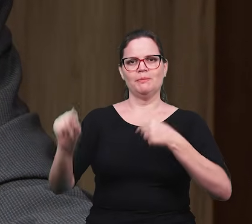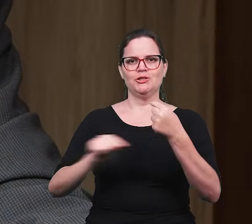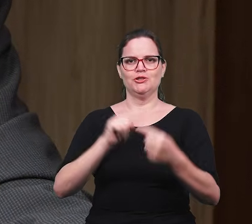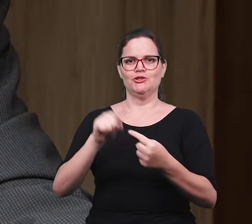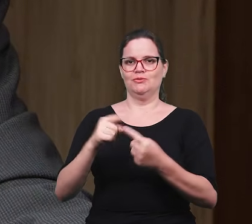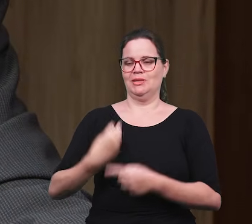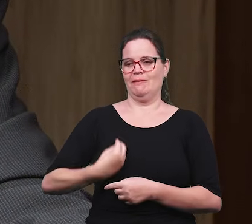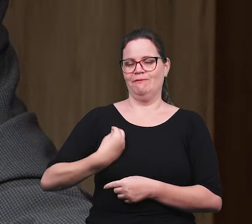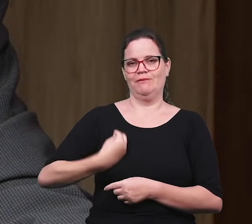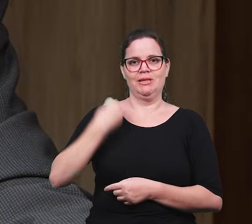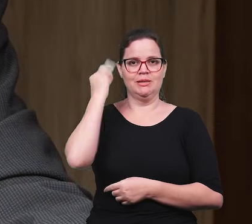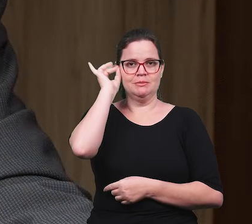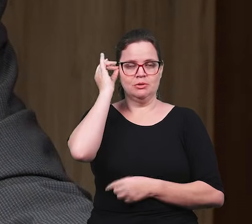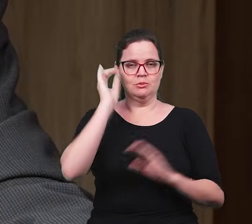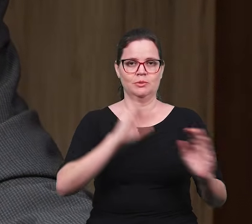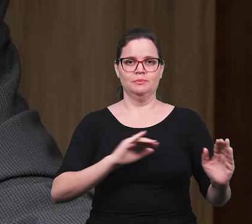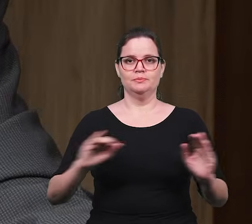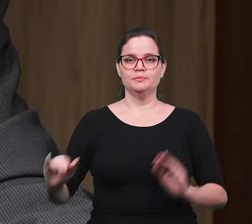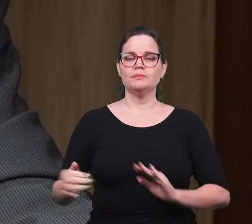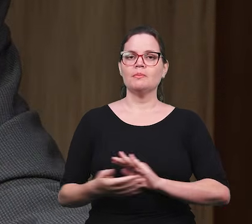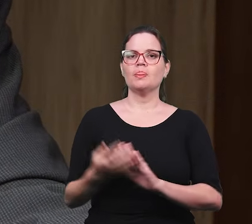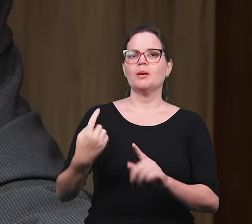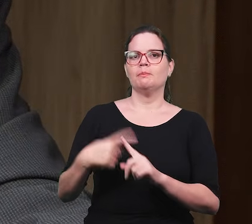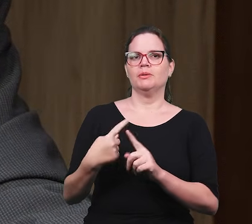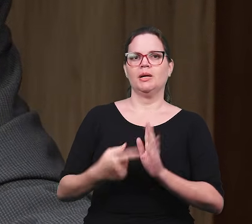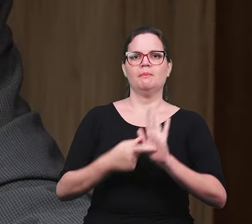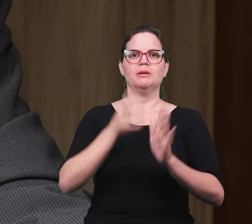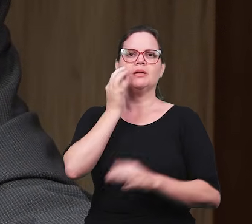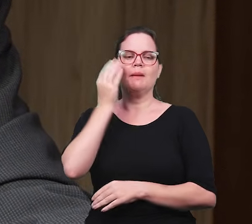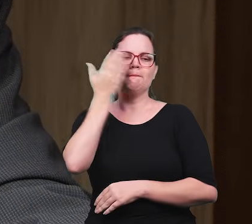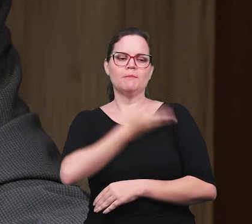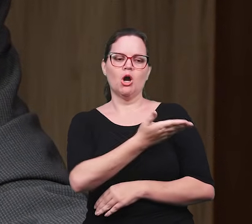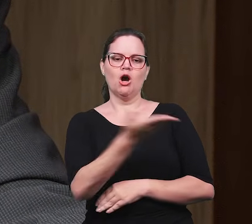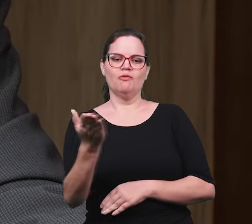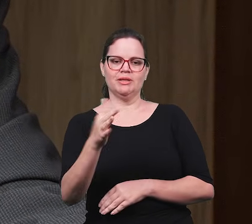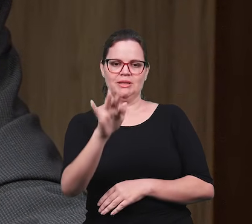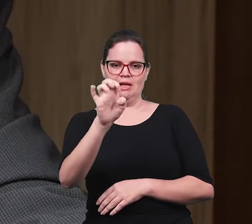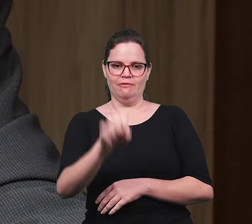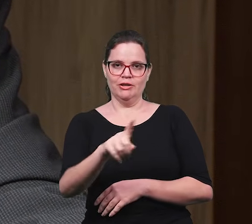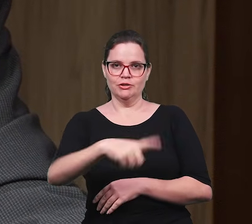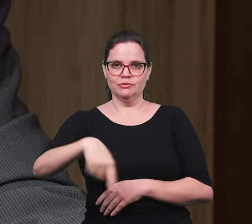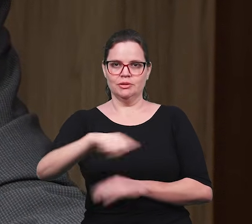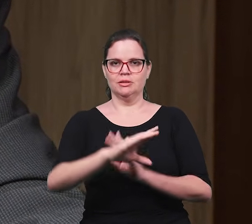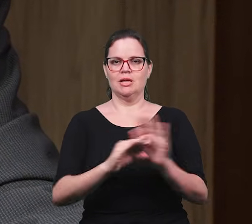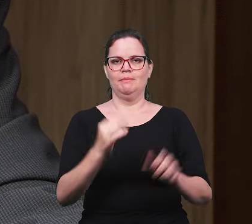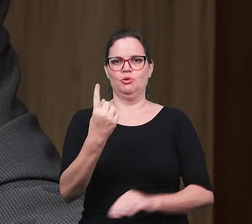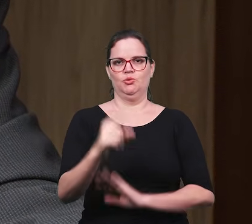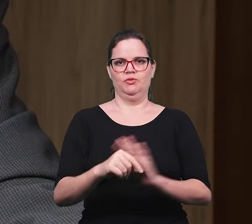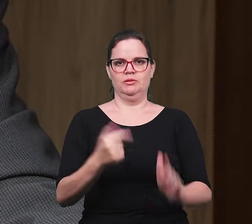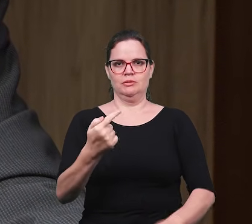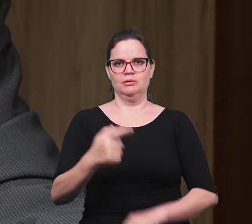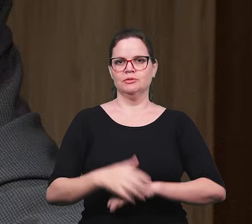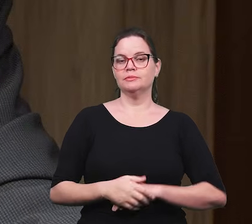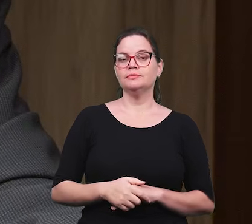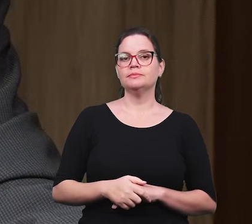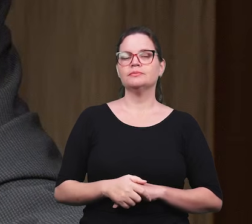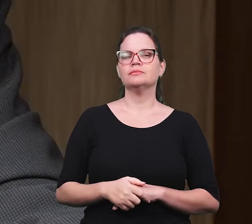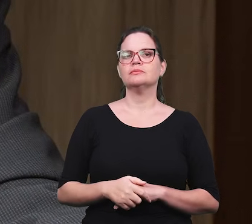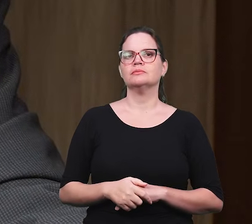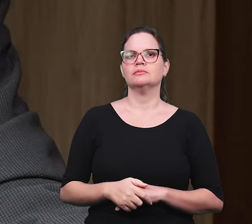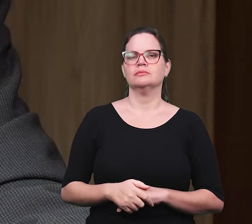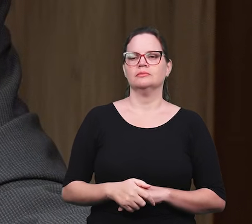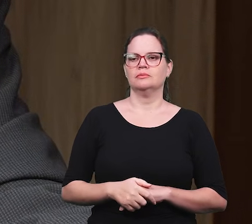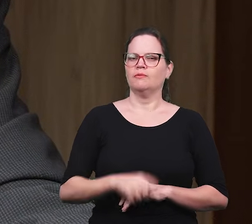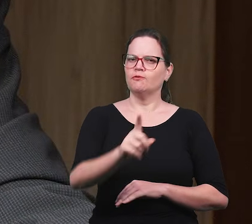da vida espiritual. Quando ele diz assim, porque a prova da vossa fé, capítulo 1, verso 7, muito